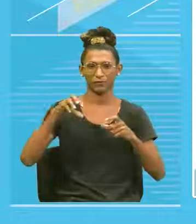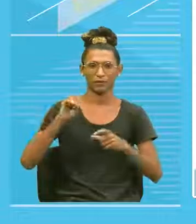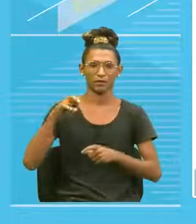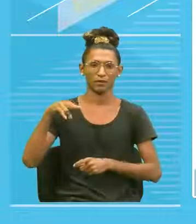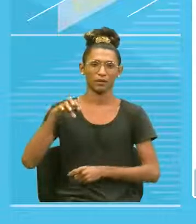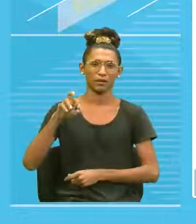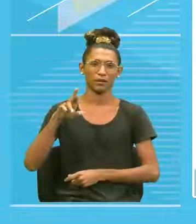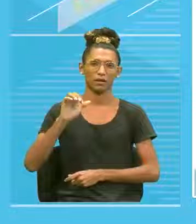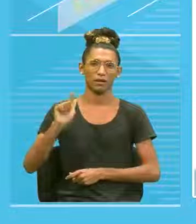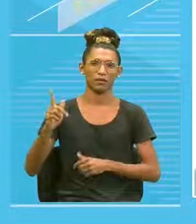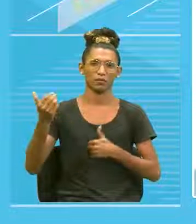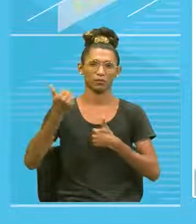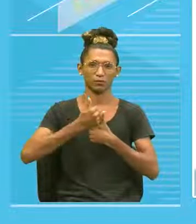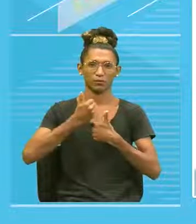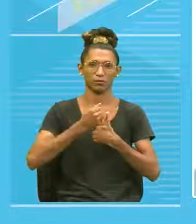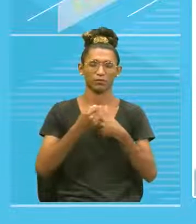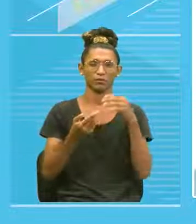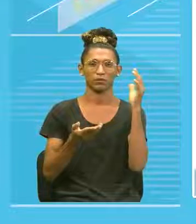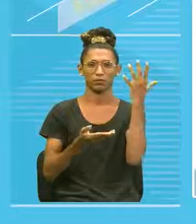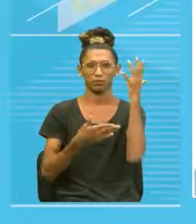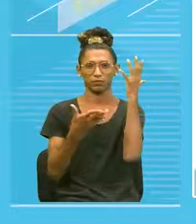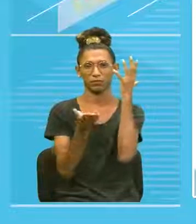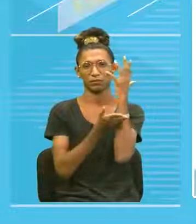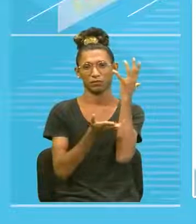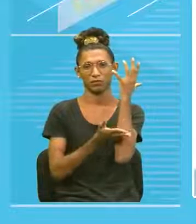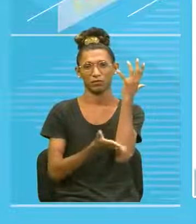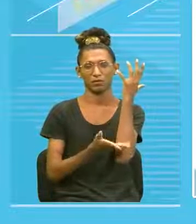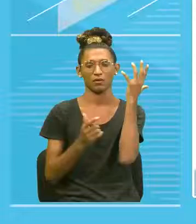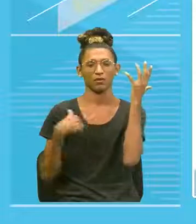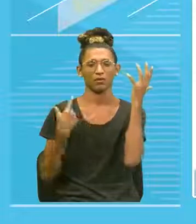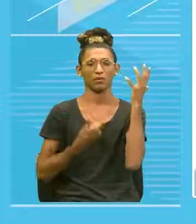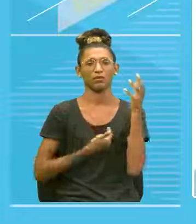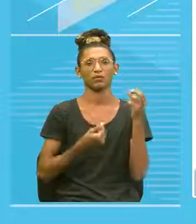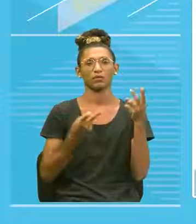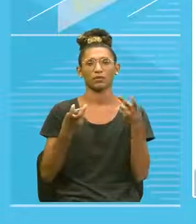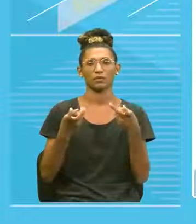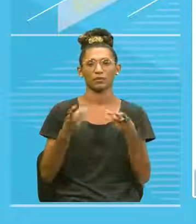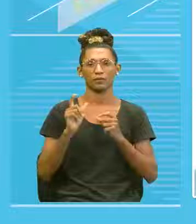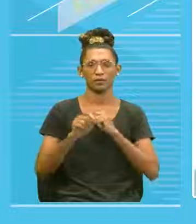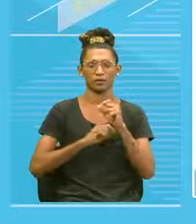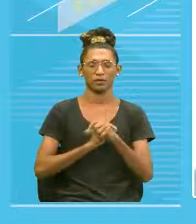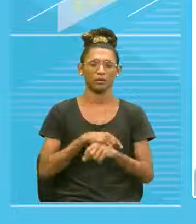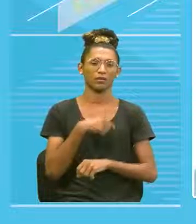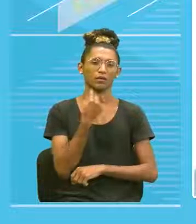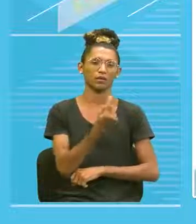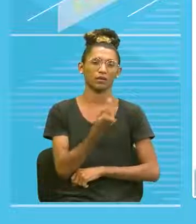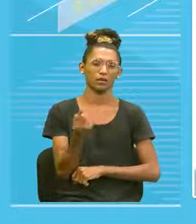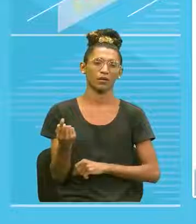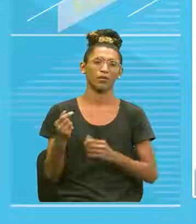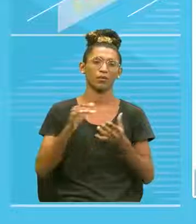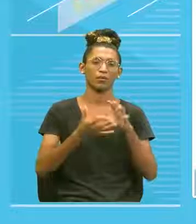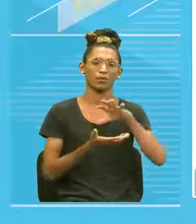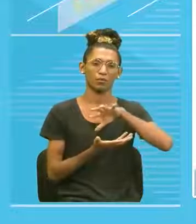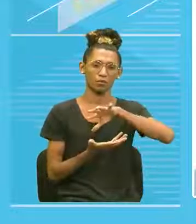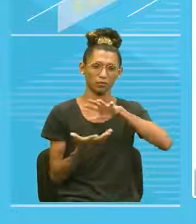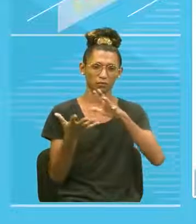a professor então gente observa que cada biomassa